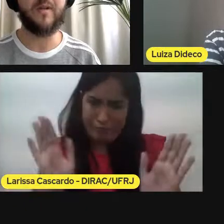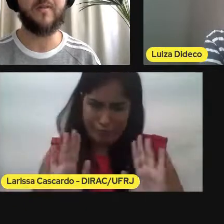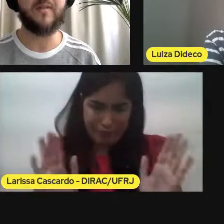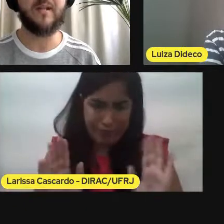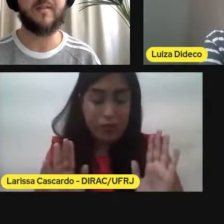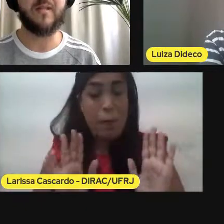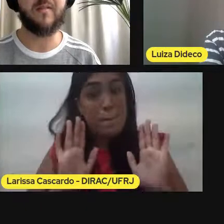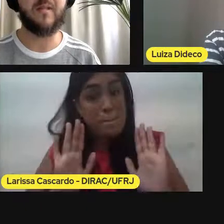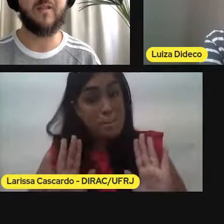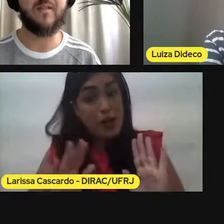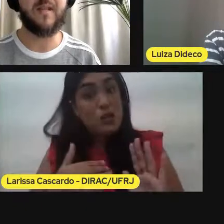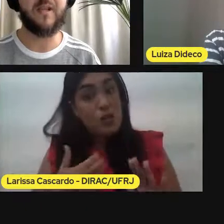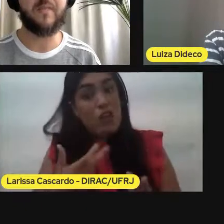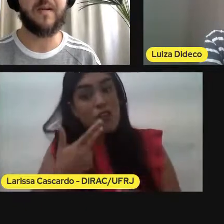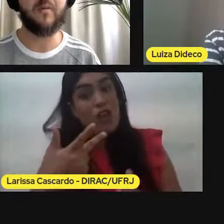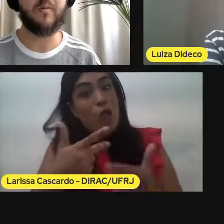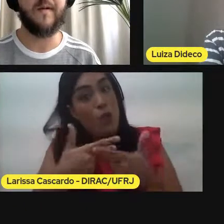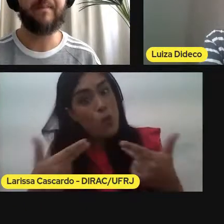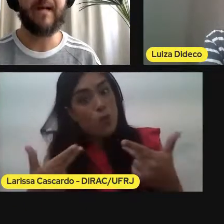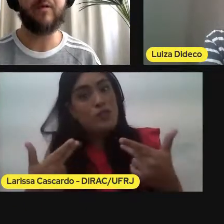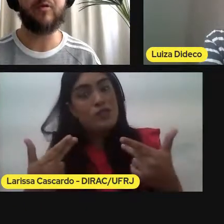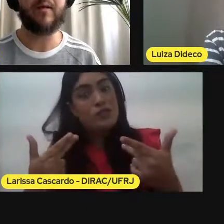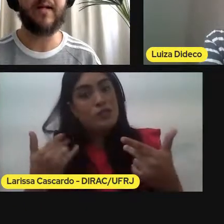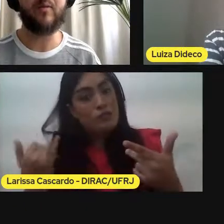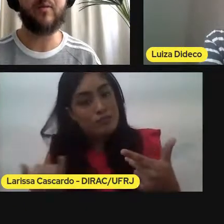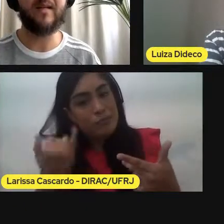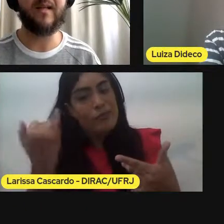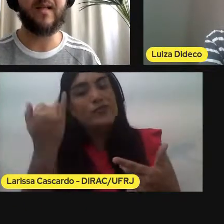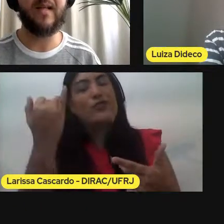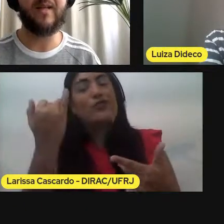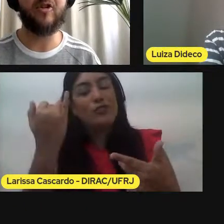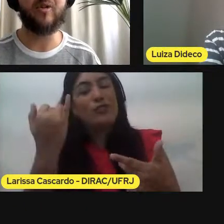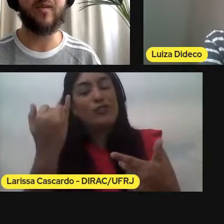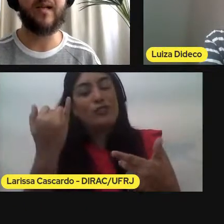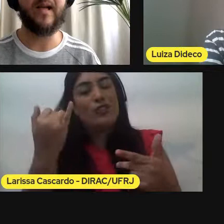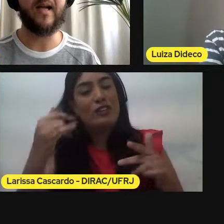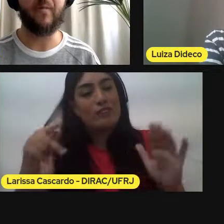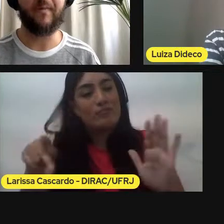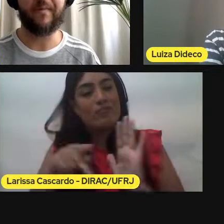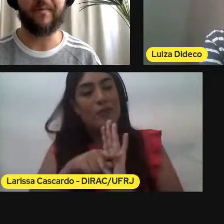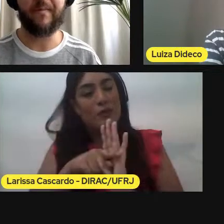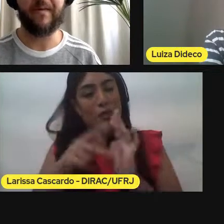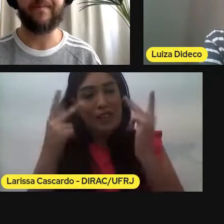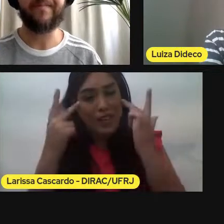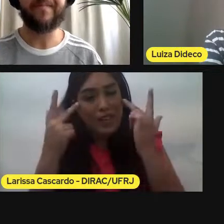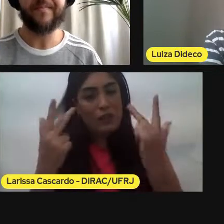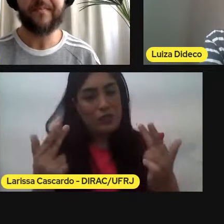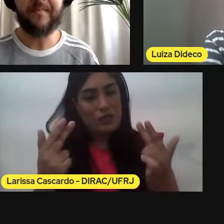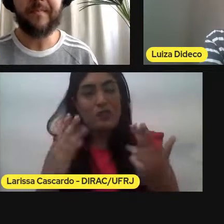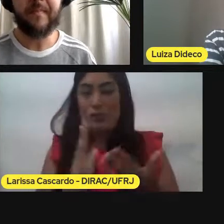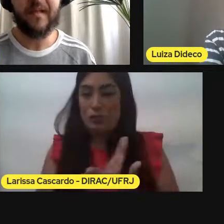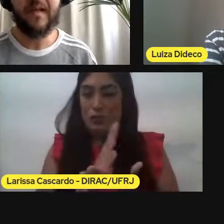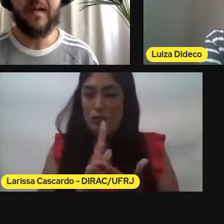coisas sobre o livro do Desassossego que dizem respeito à sua natureza editorial, né?